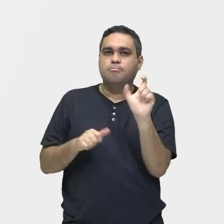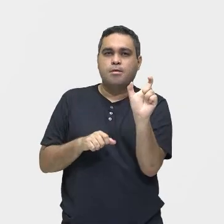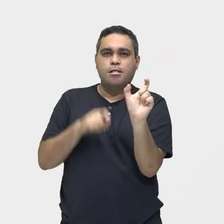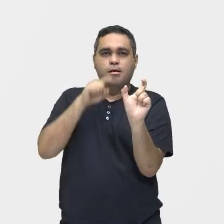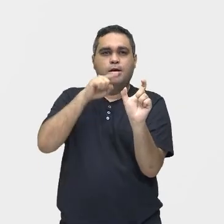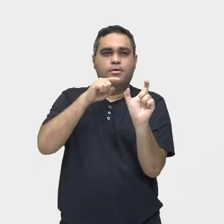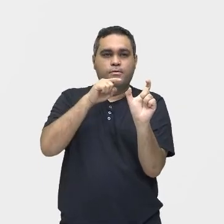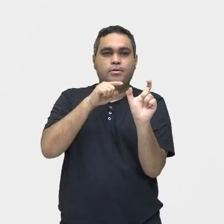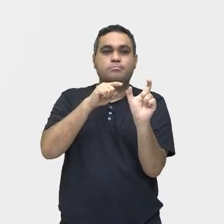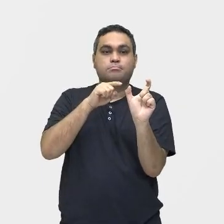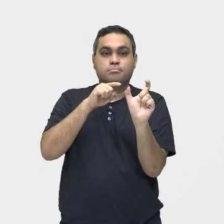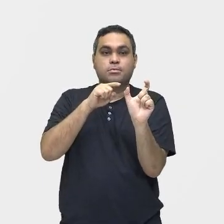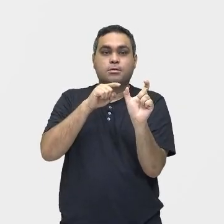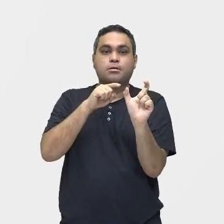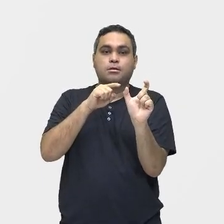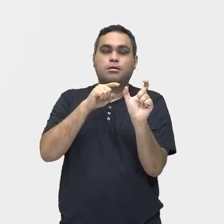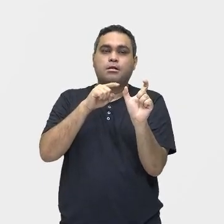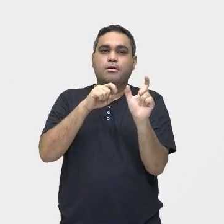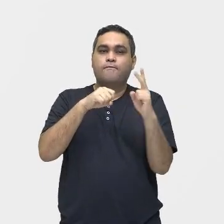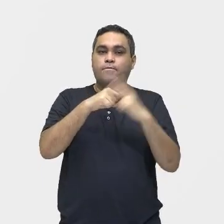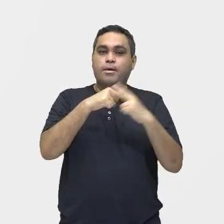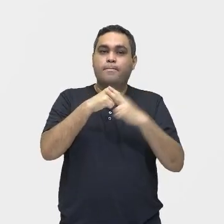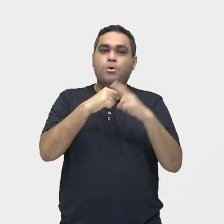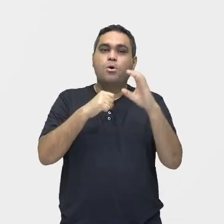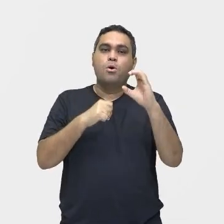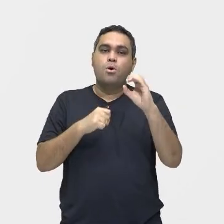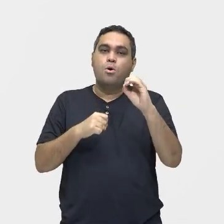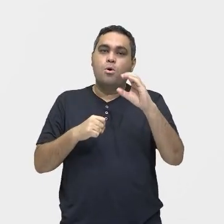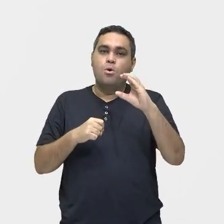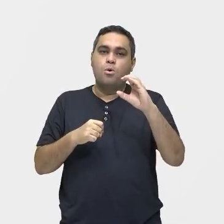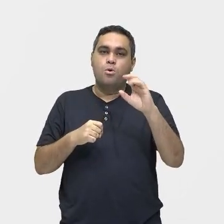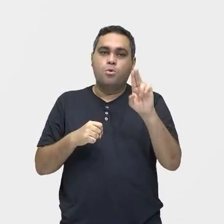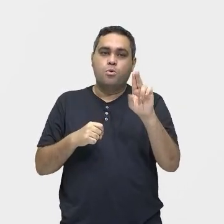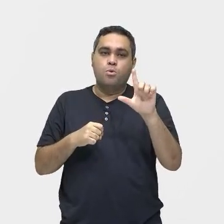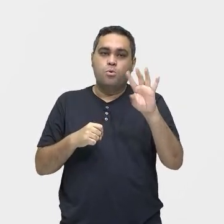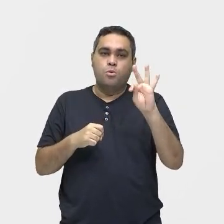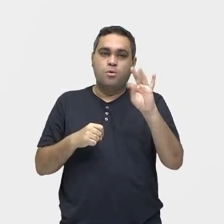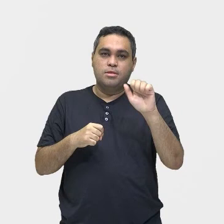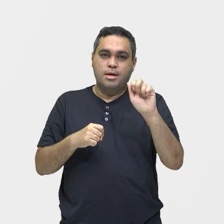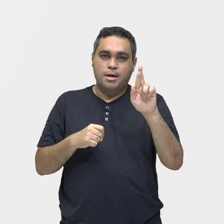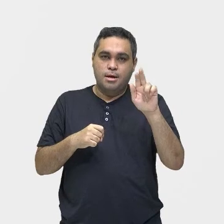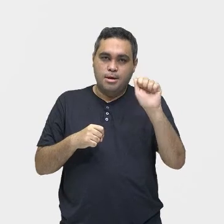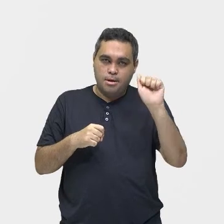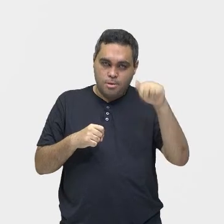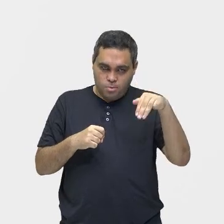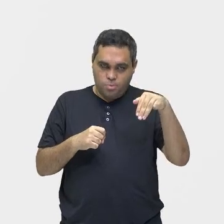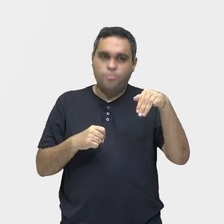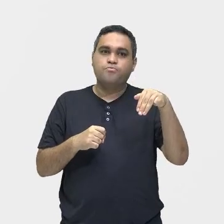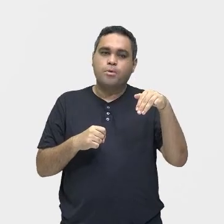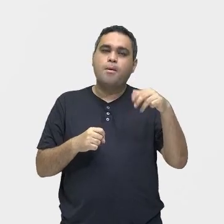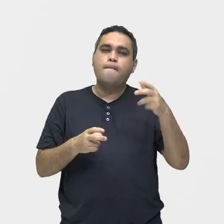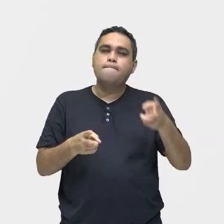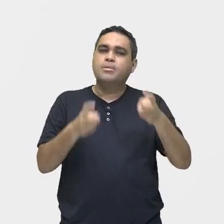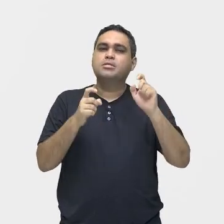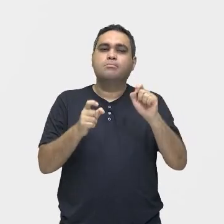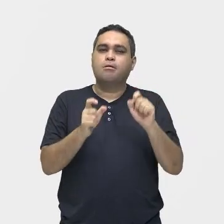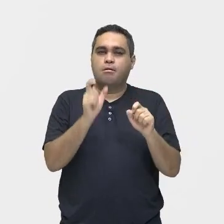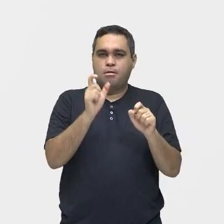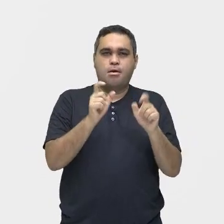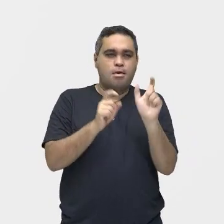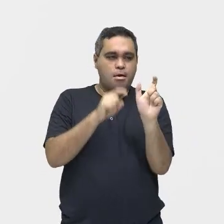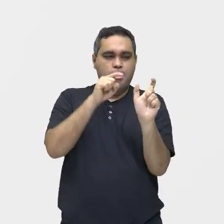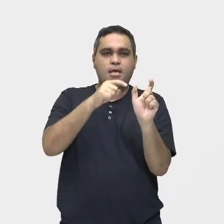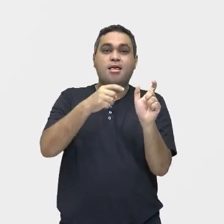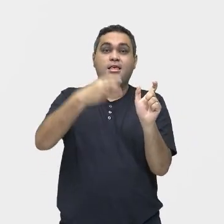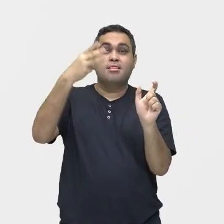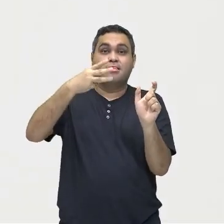verbo ocultaram a verdade. Então aqui vocês observam que o verbo está na terceira pessoa do plural, né?